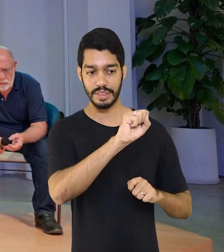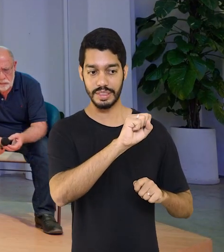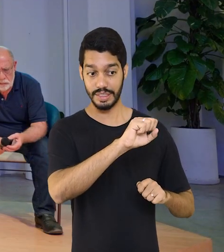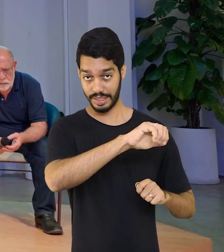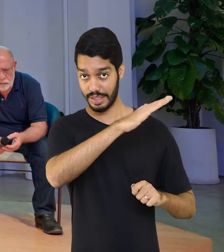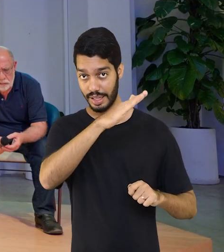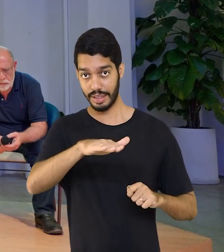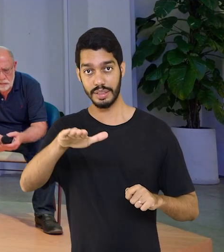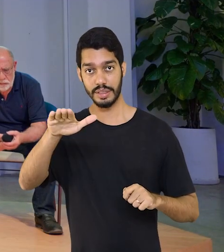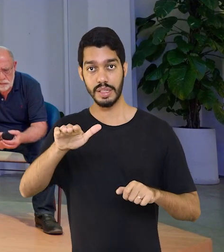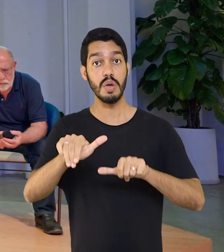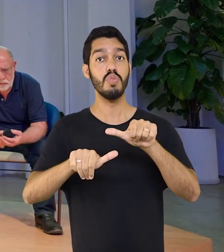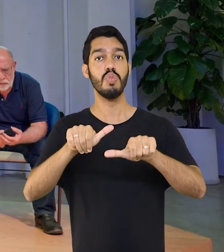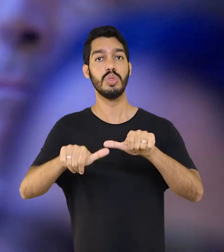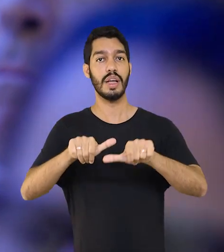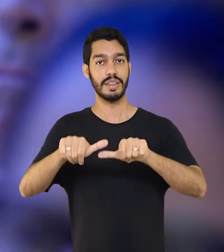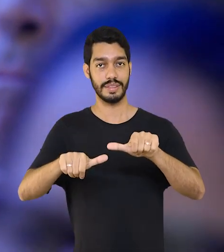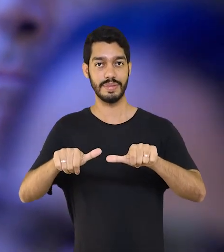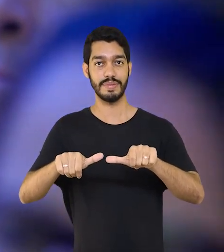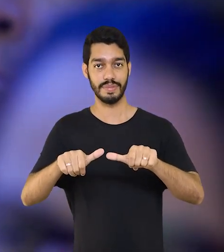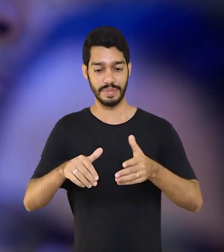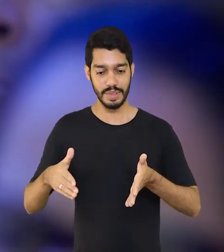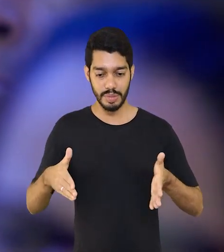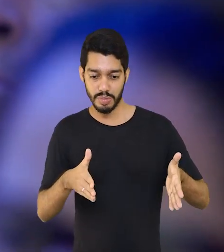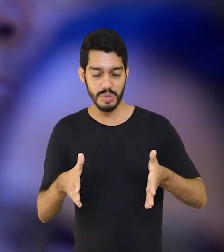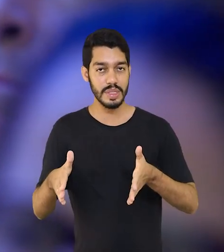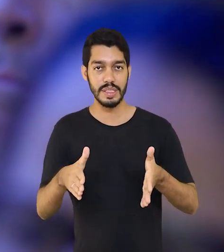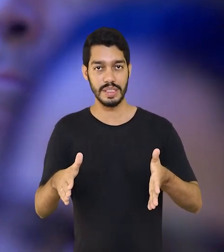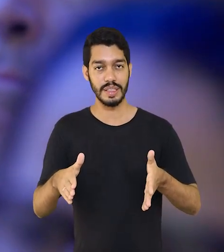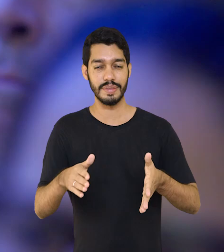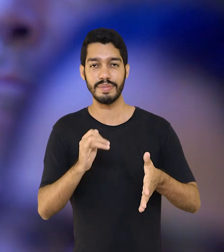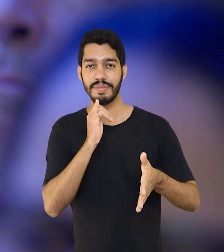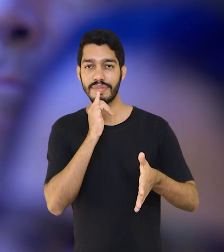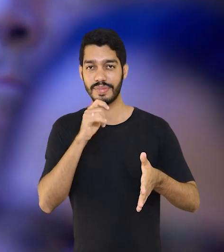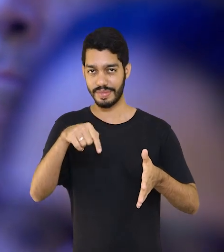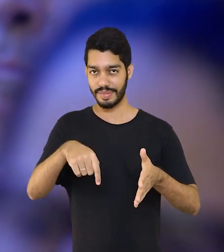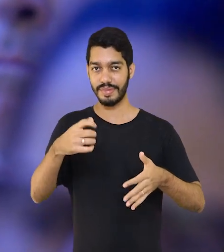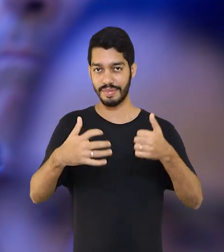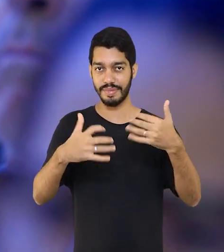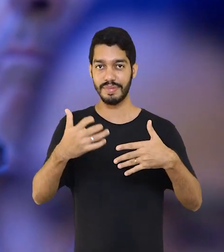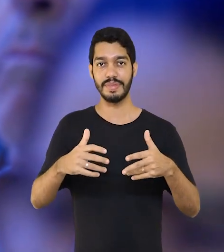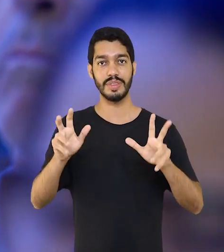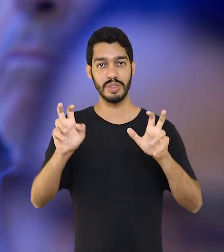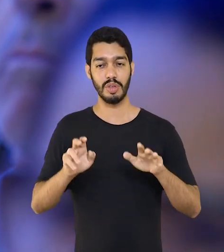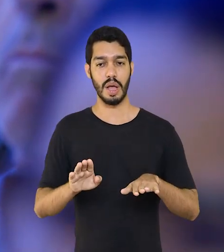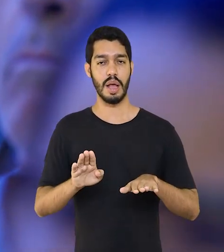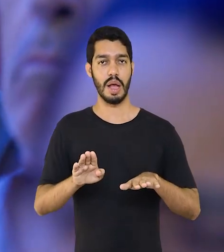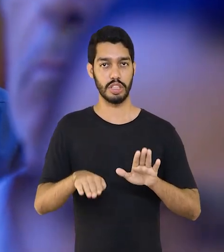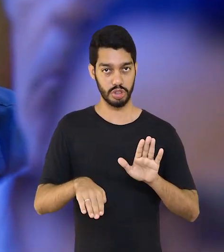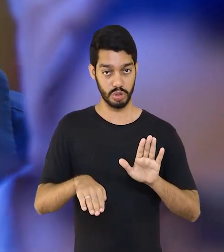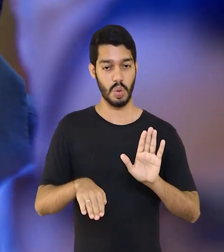da serra, mudando a inclinação da pista. Ou seja, a gente aqui falou sobre